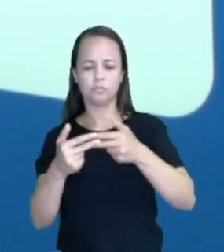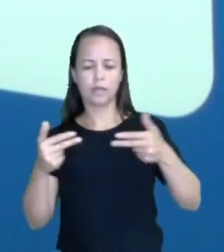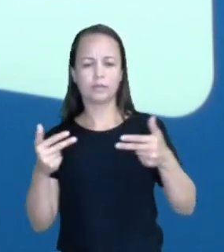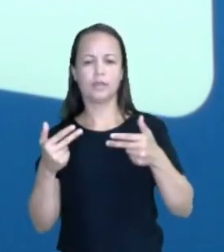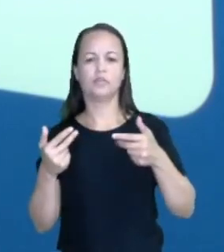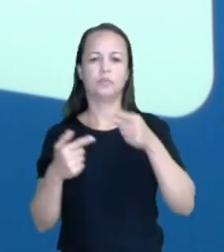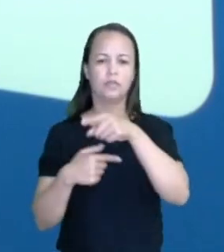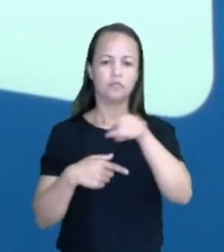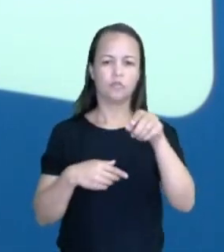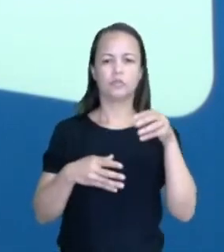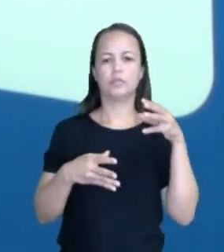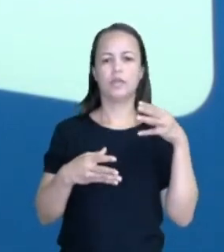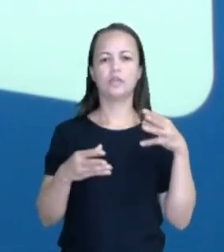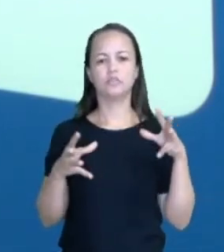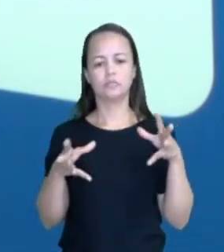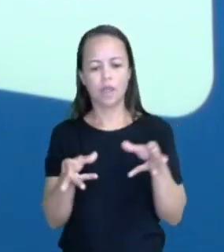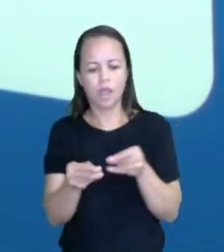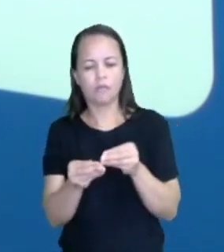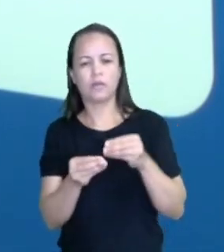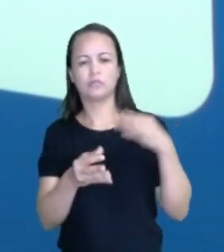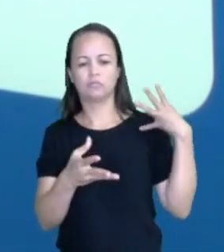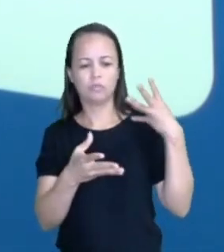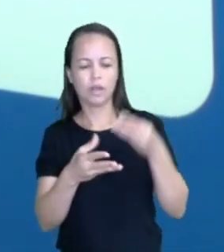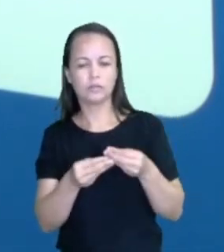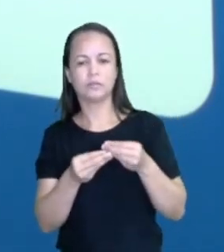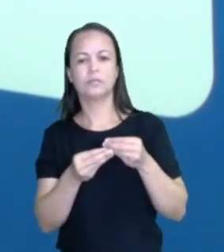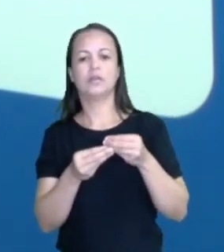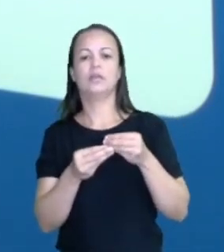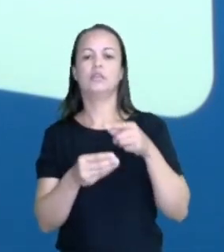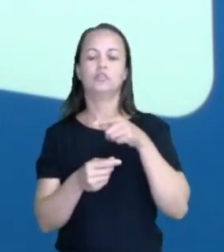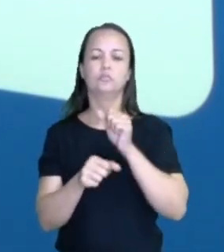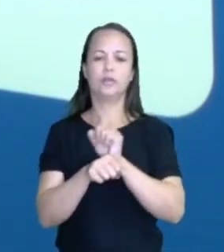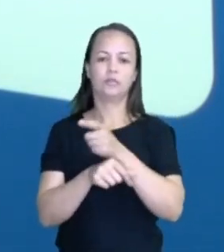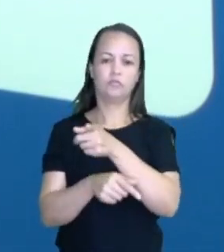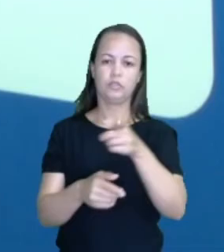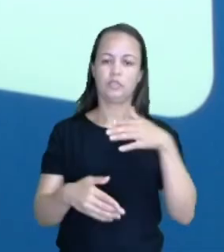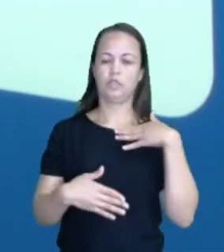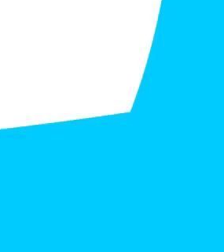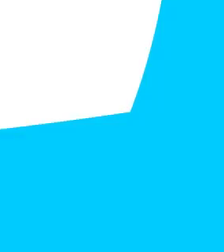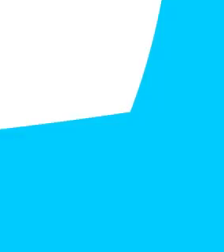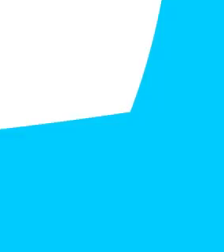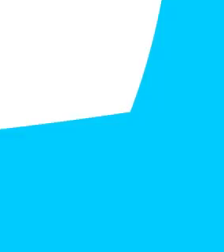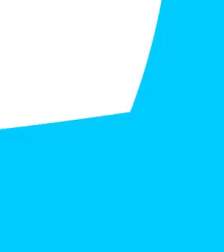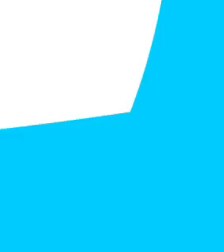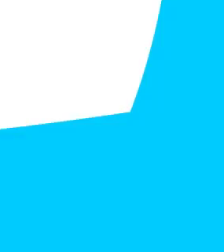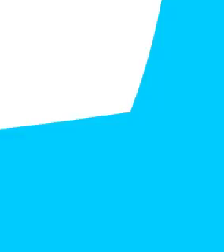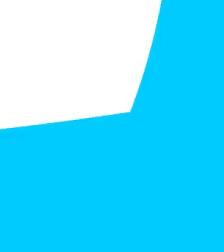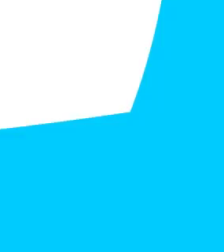possam revisar. E eu espero que vocês tenham gostado e nós nos vemos na próxima aula.